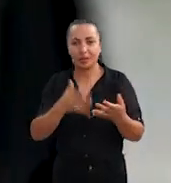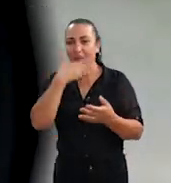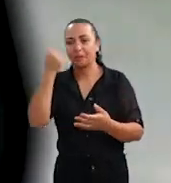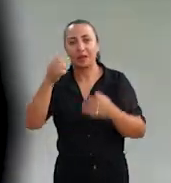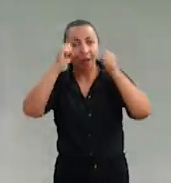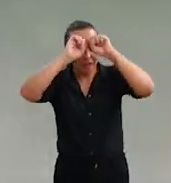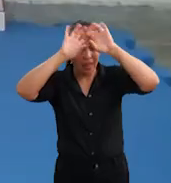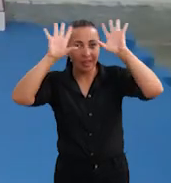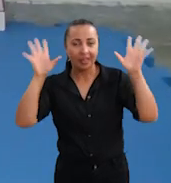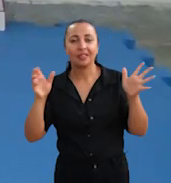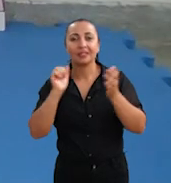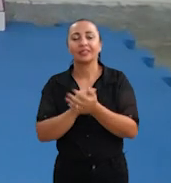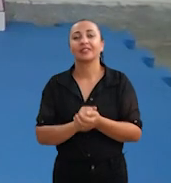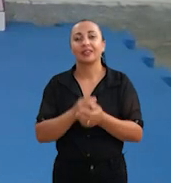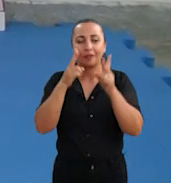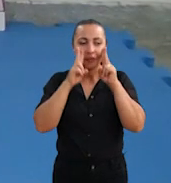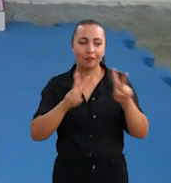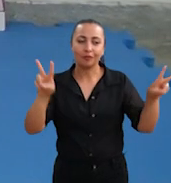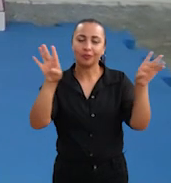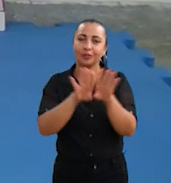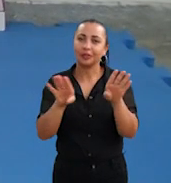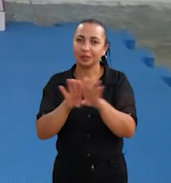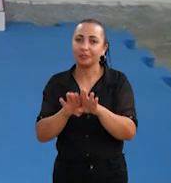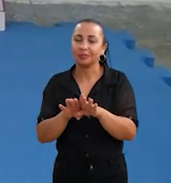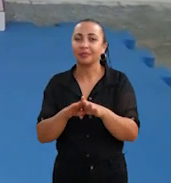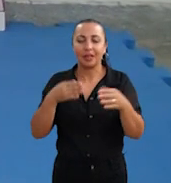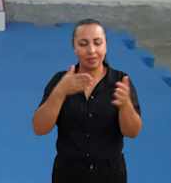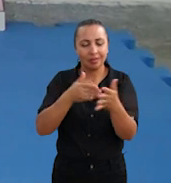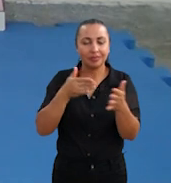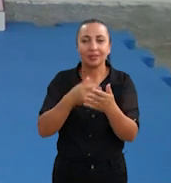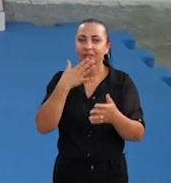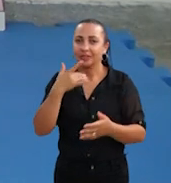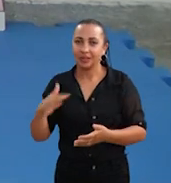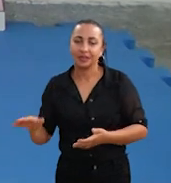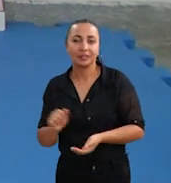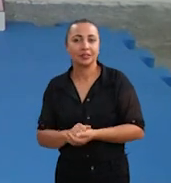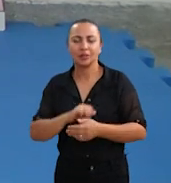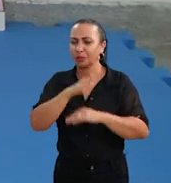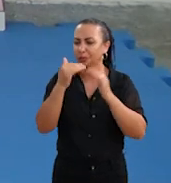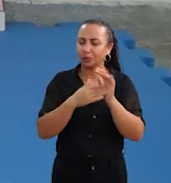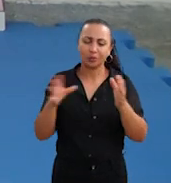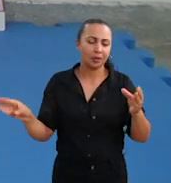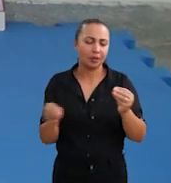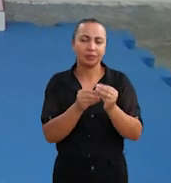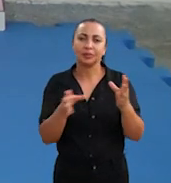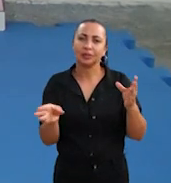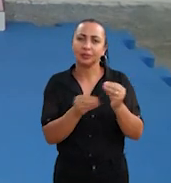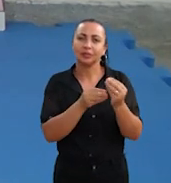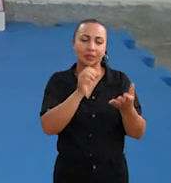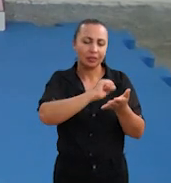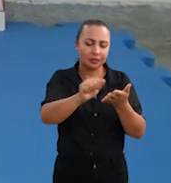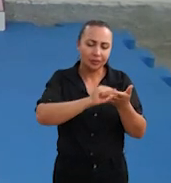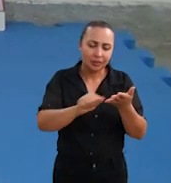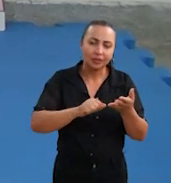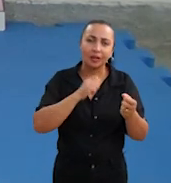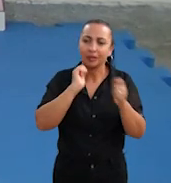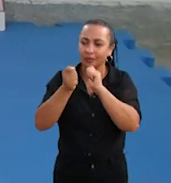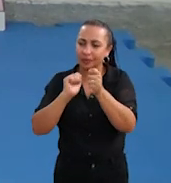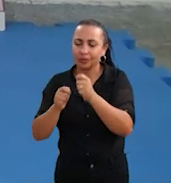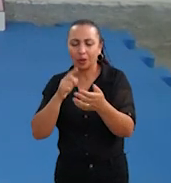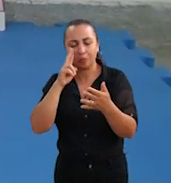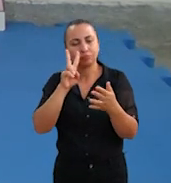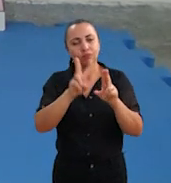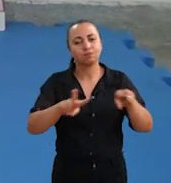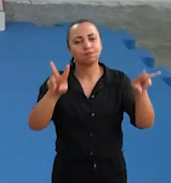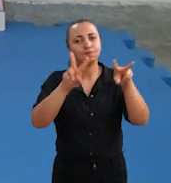melhor clareza, e vai vendo também as questões das limitações dessa criança. E isso tudo é colocado dentro dos questionários de